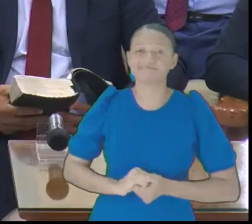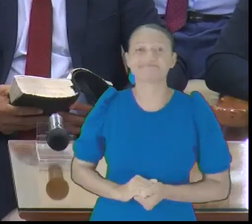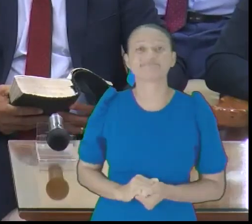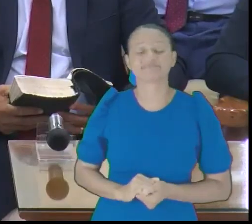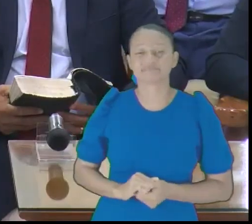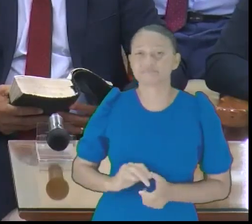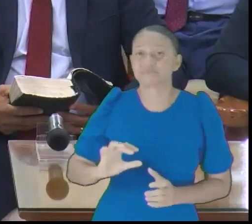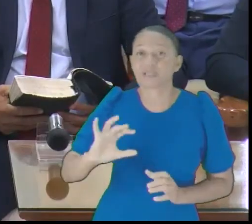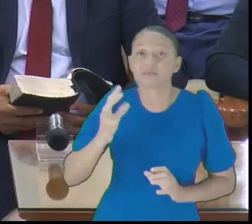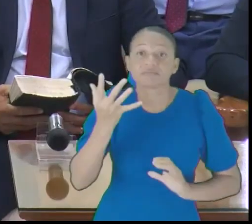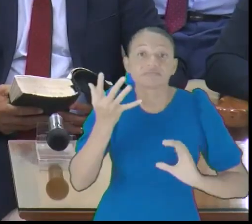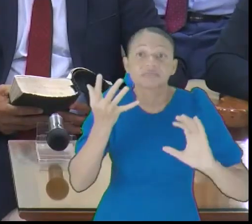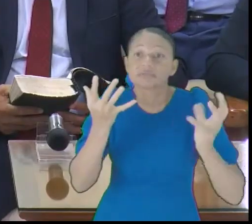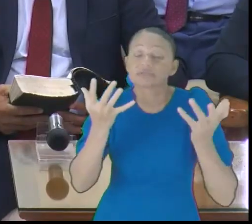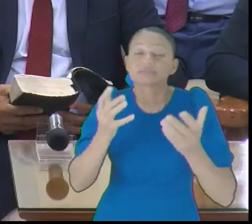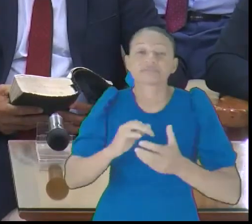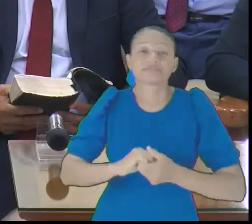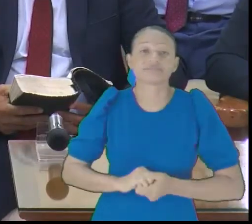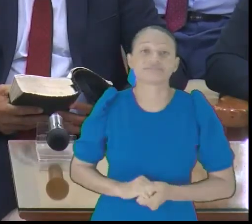De repente,